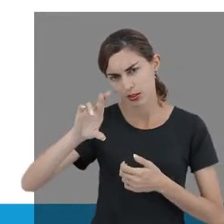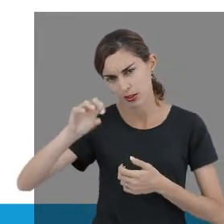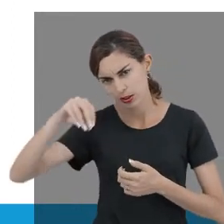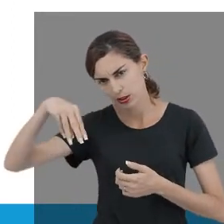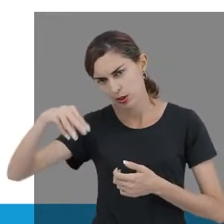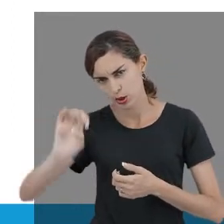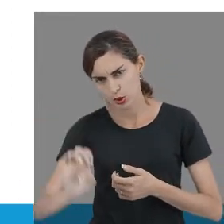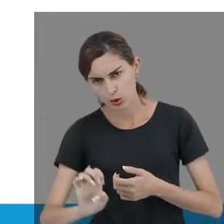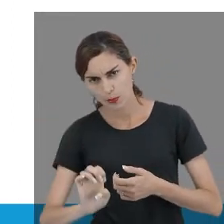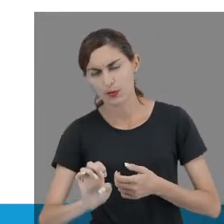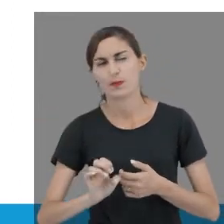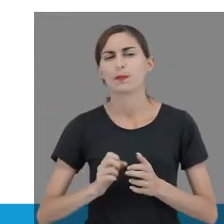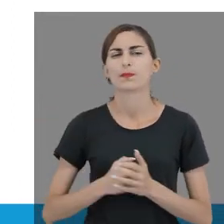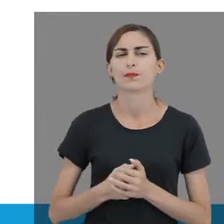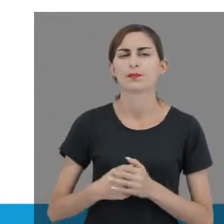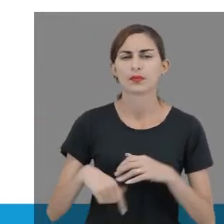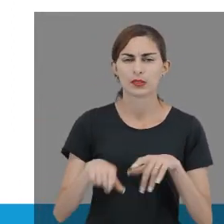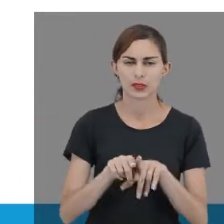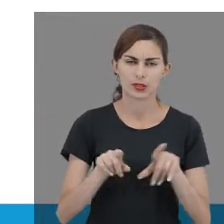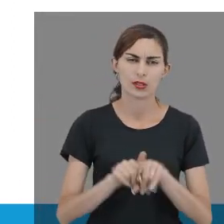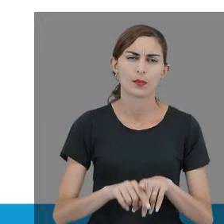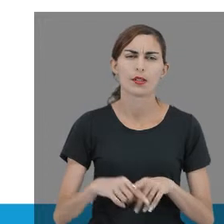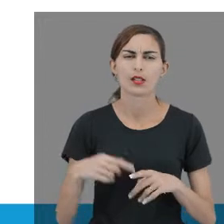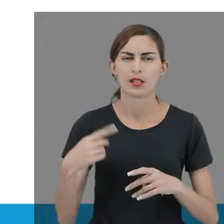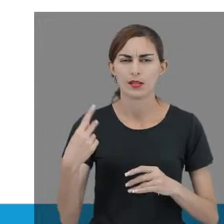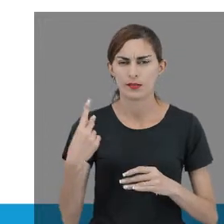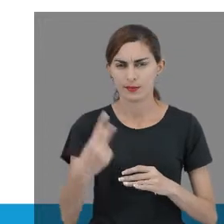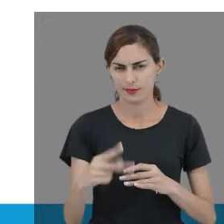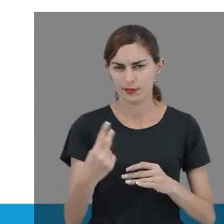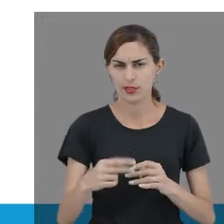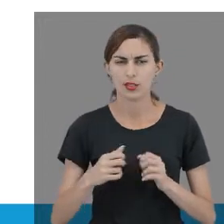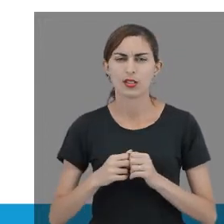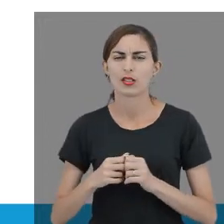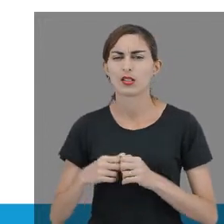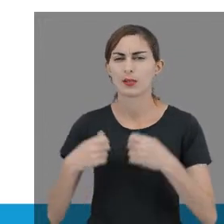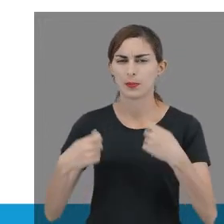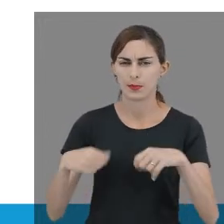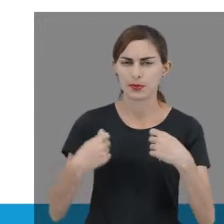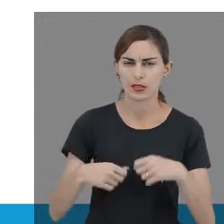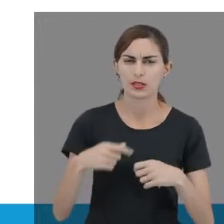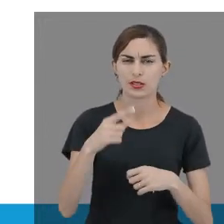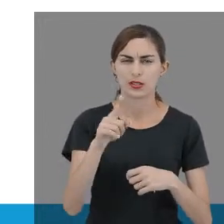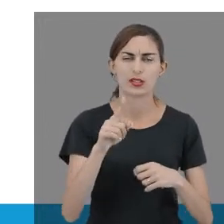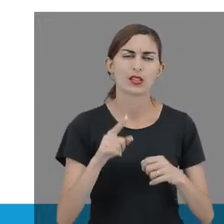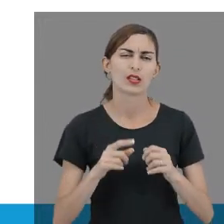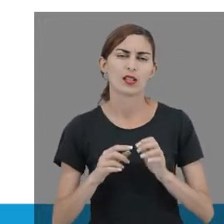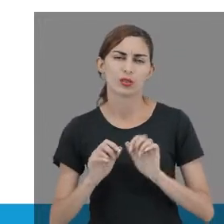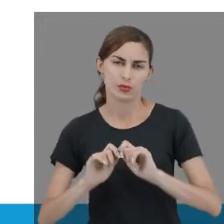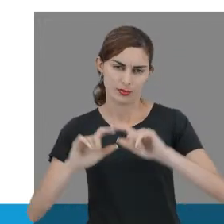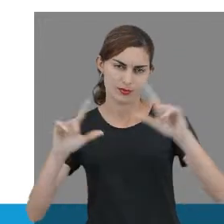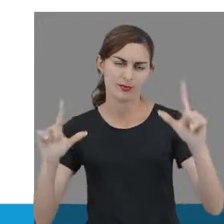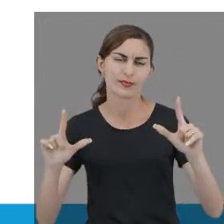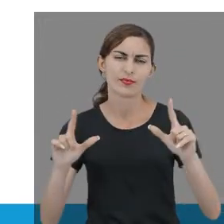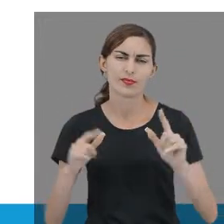notificações vêm, inclusive, de crianças maiores. E para que se notifique, nós devemos acessar esse link que está aqui, apresentado no